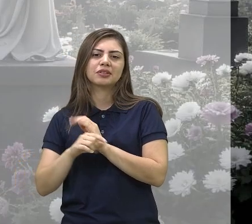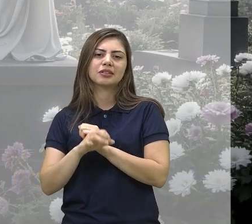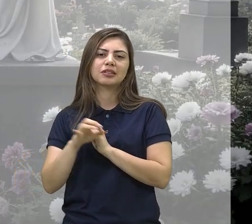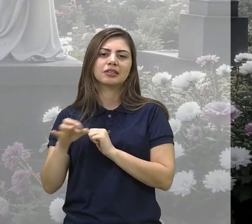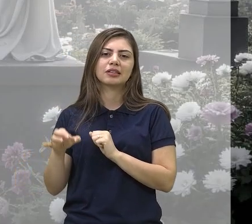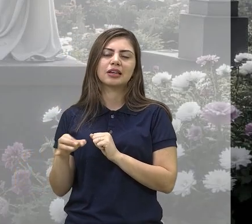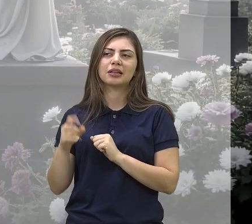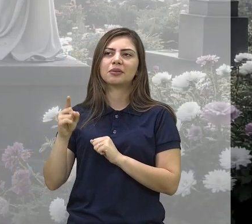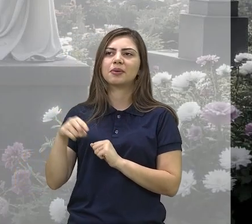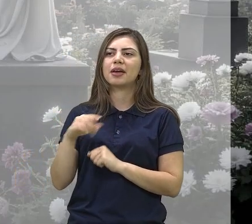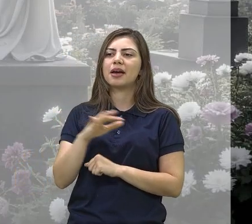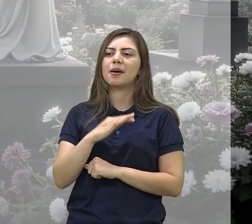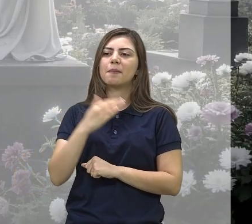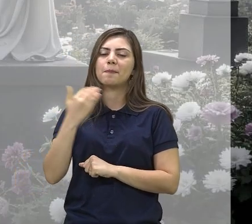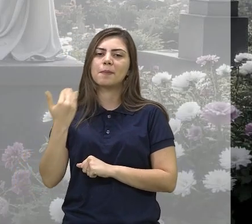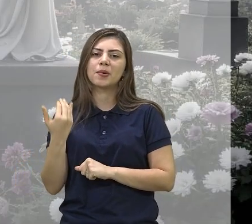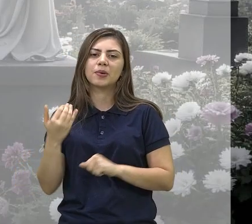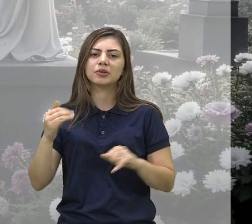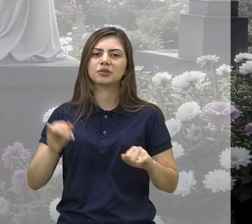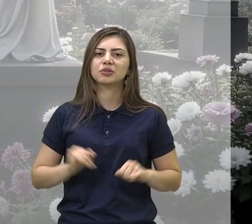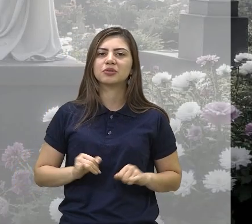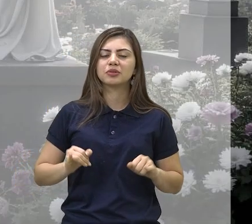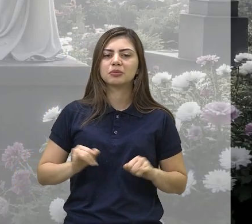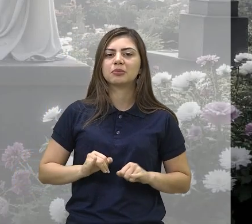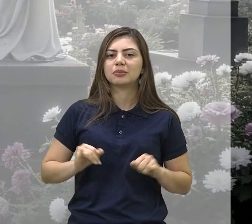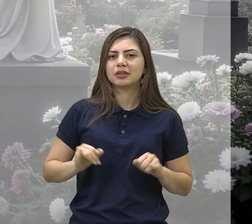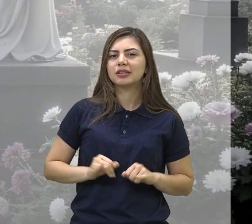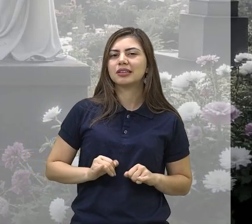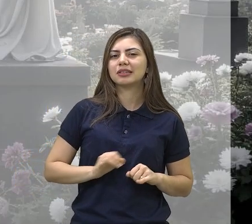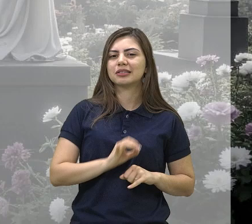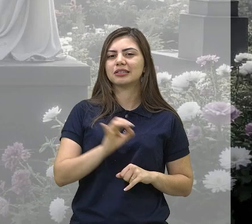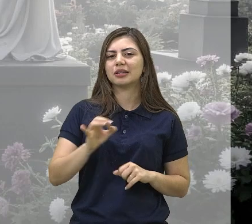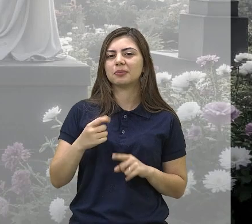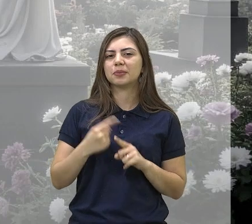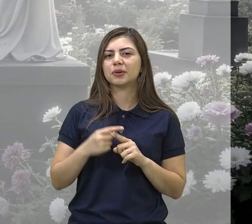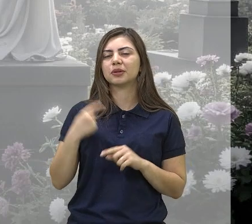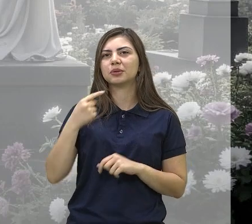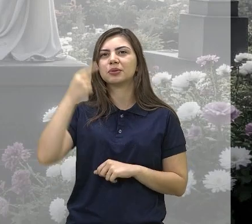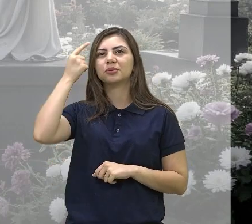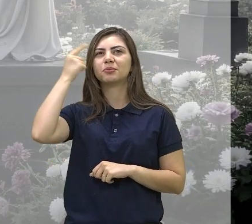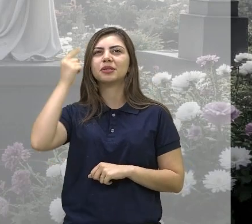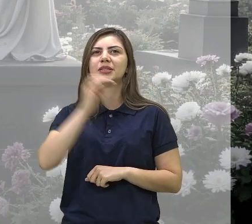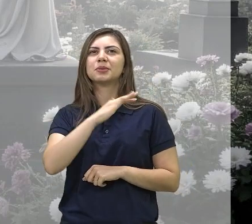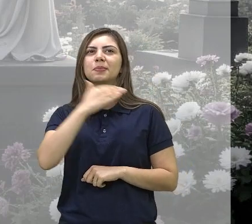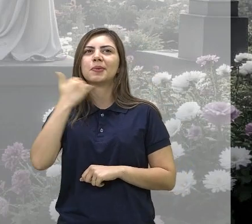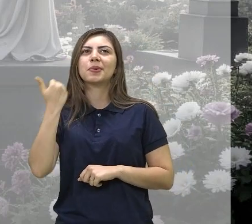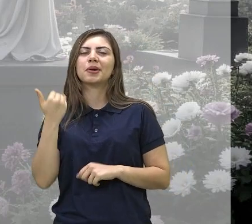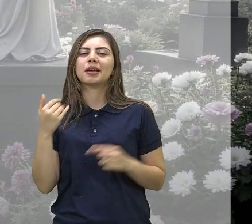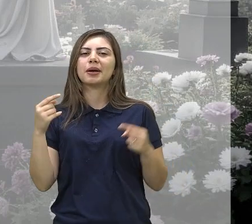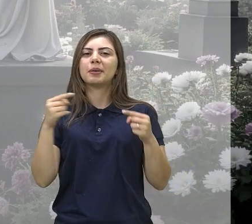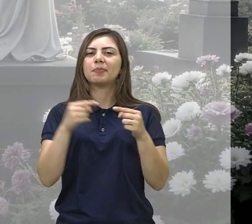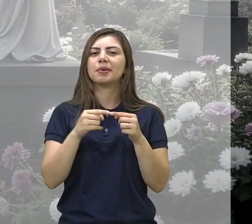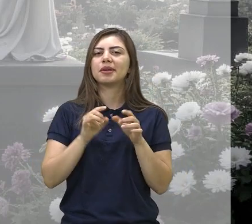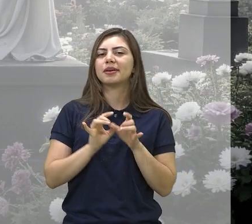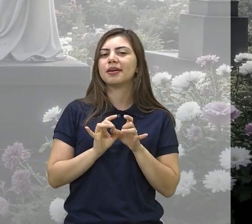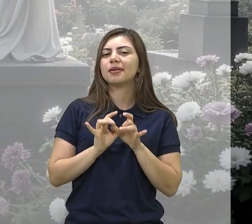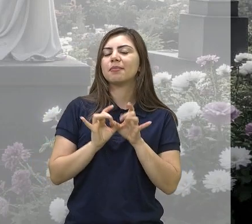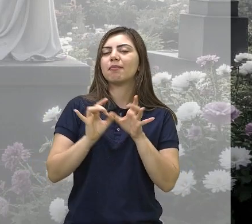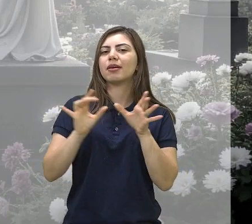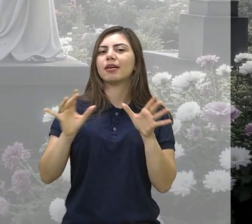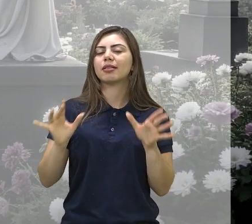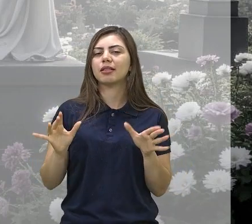pela morte, uma vez que a morte é um sinônimo de liberdade, então eles vão ali meio que